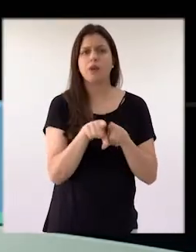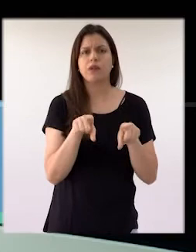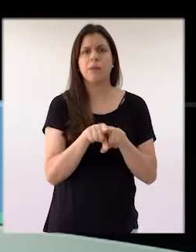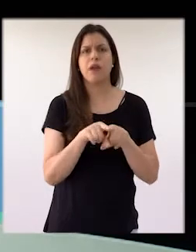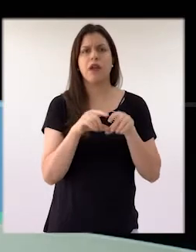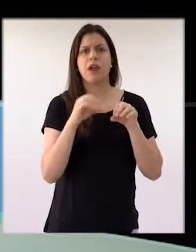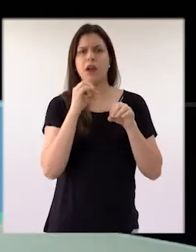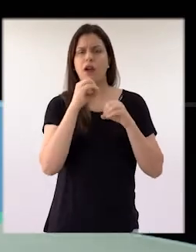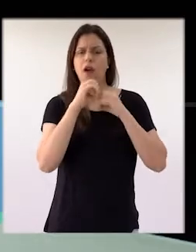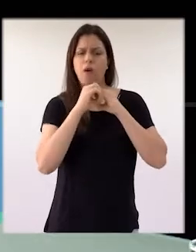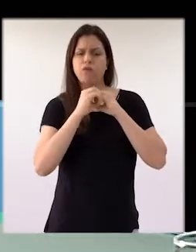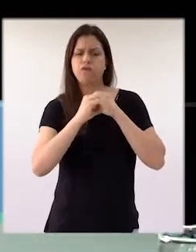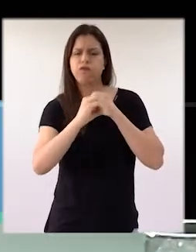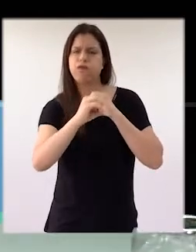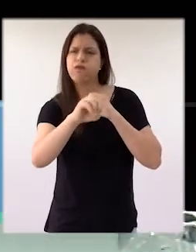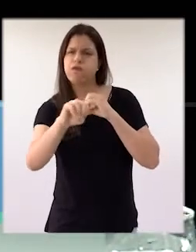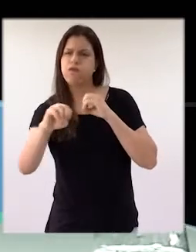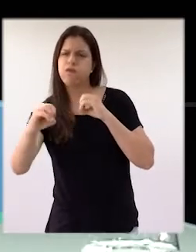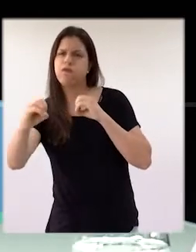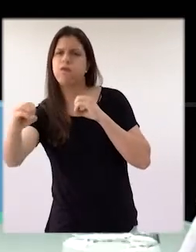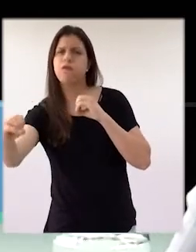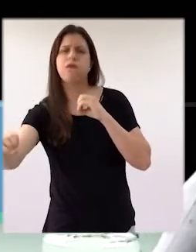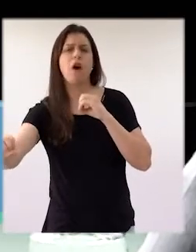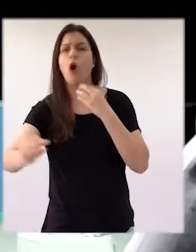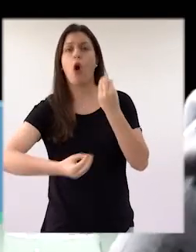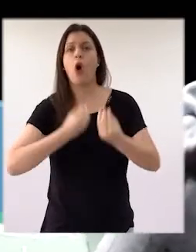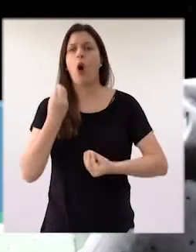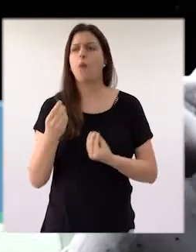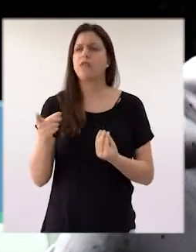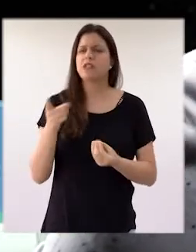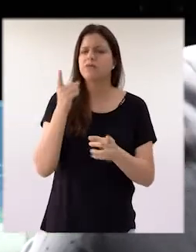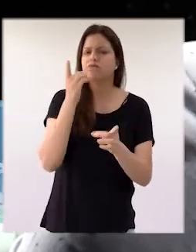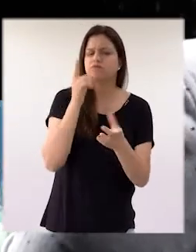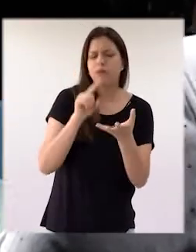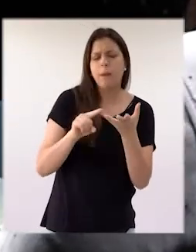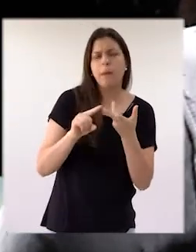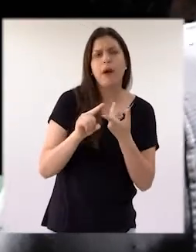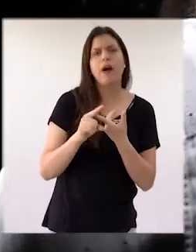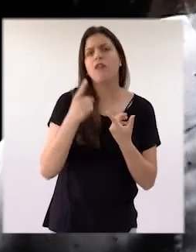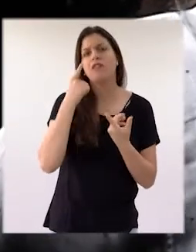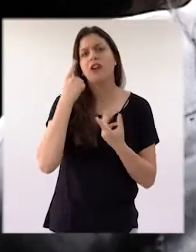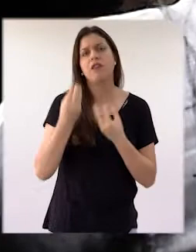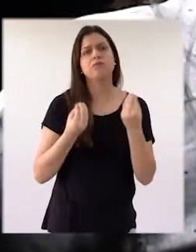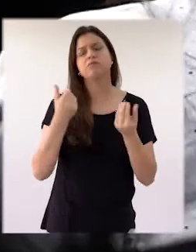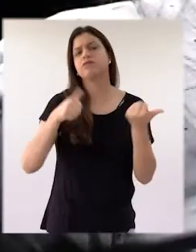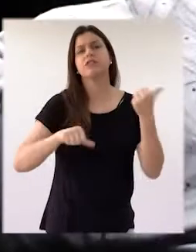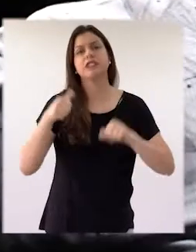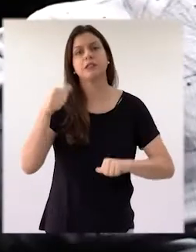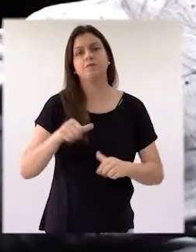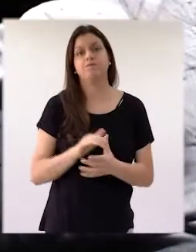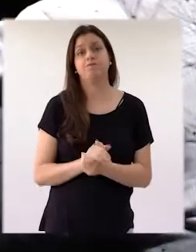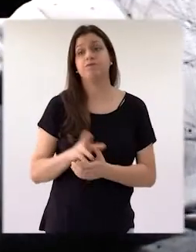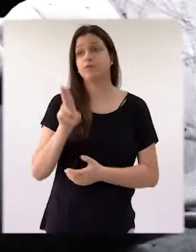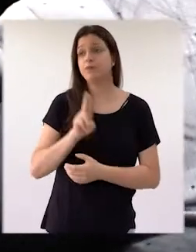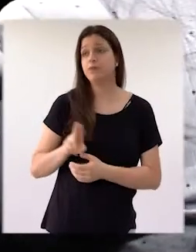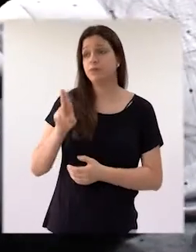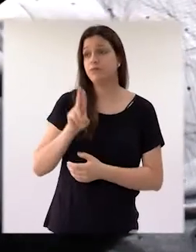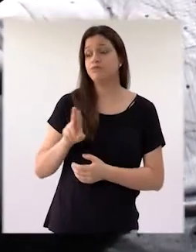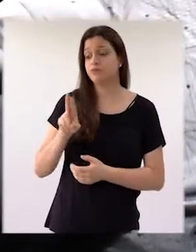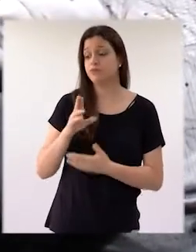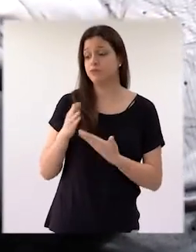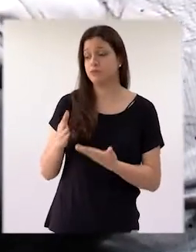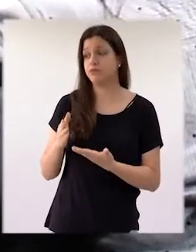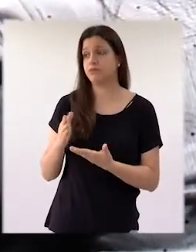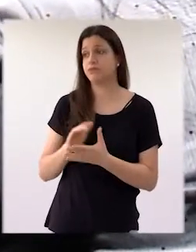a água quanto ao esgotamento sanitário. Como é que você chegou nessa série de detalhes, de pontos que